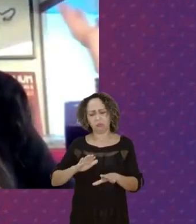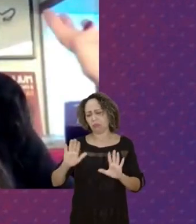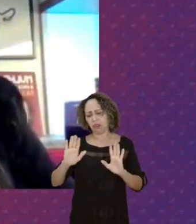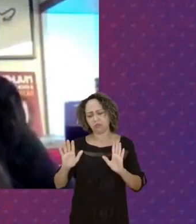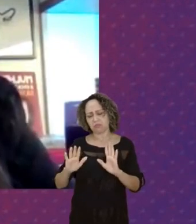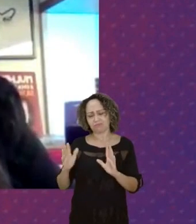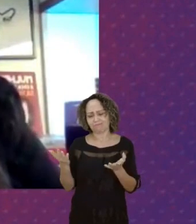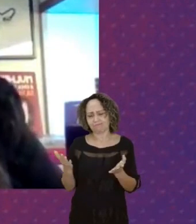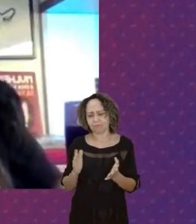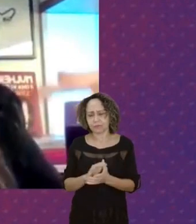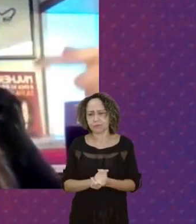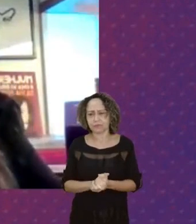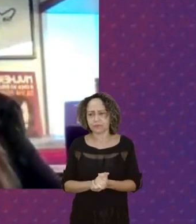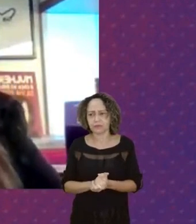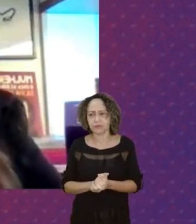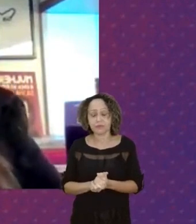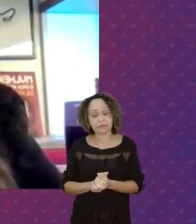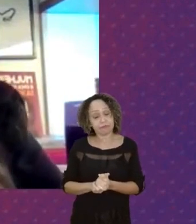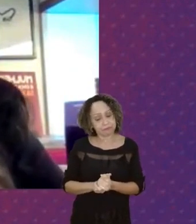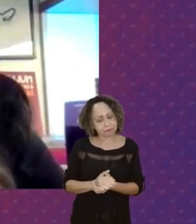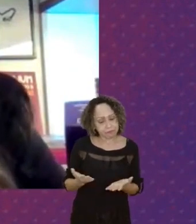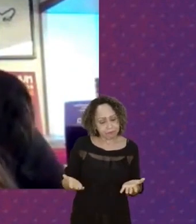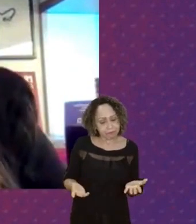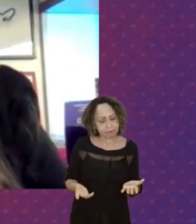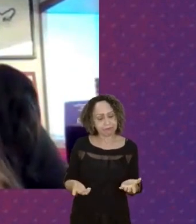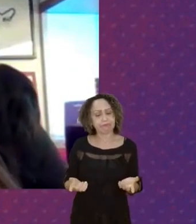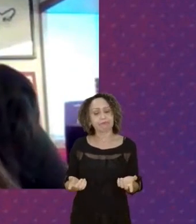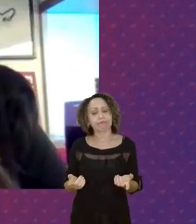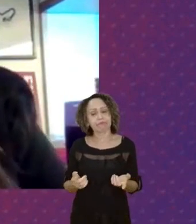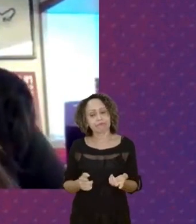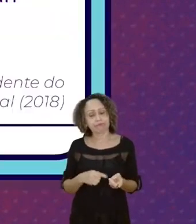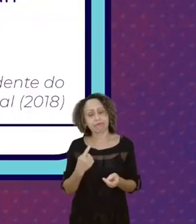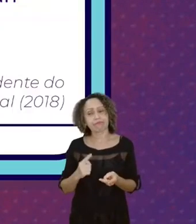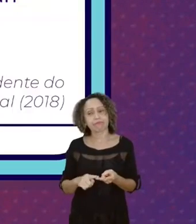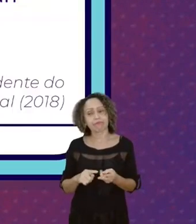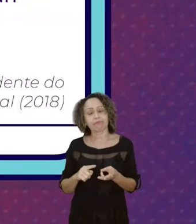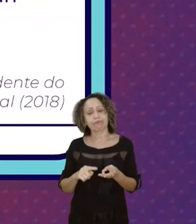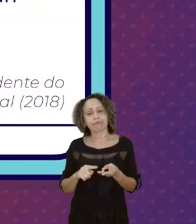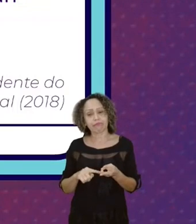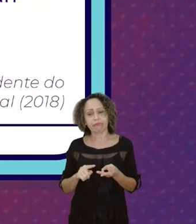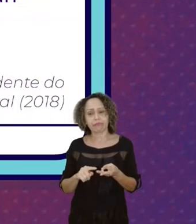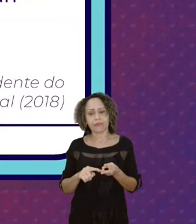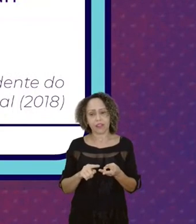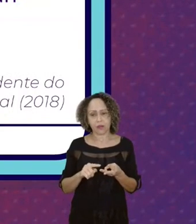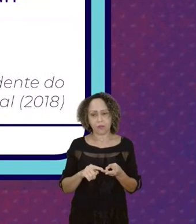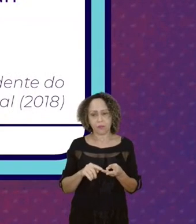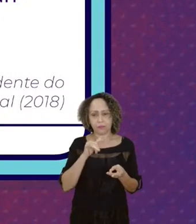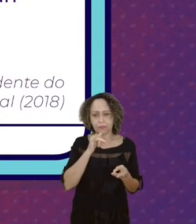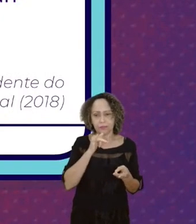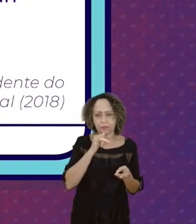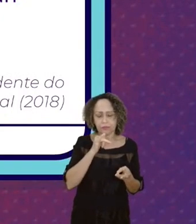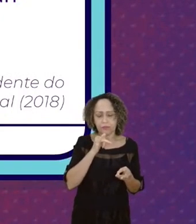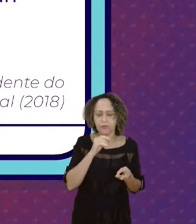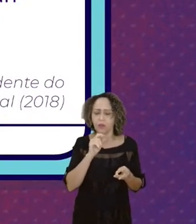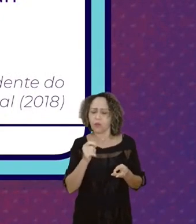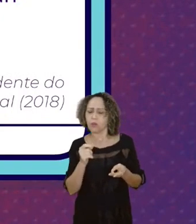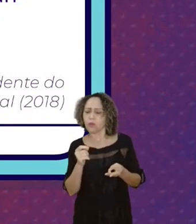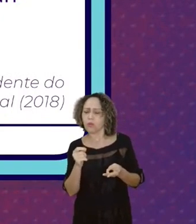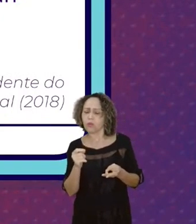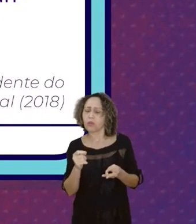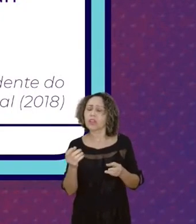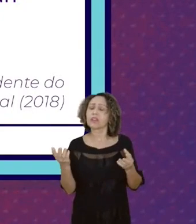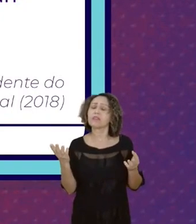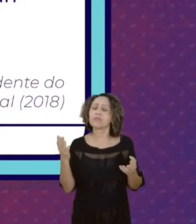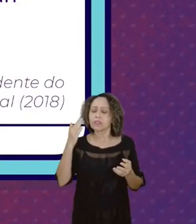isso. Agora, por outro lado, né, aí tem um terceiro critério aqui. O uso de elementos classicamente